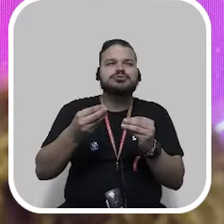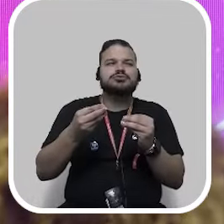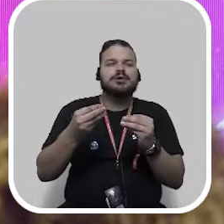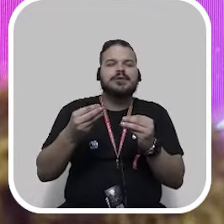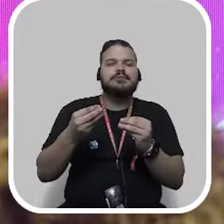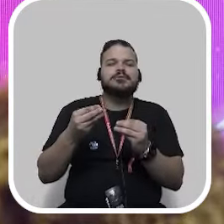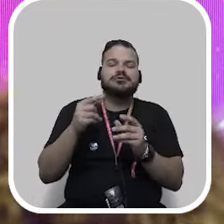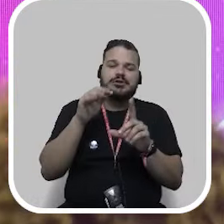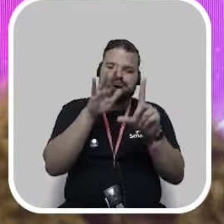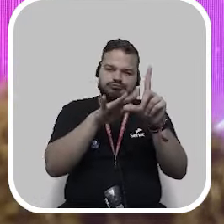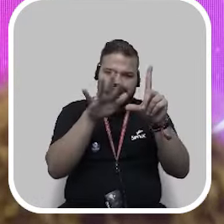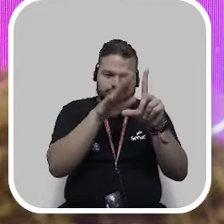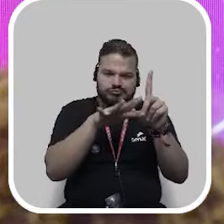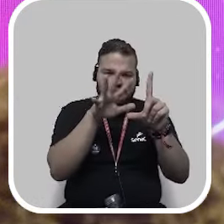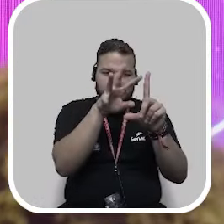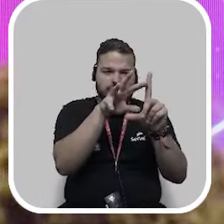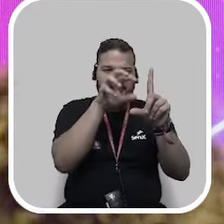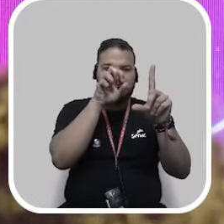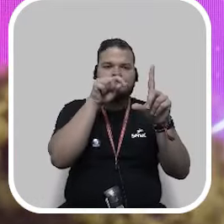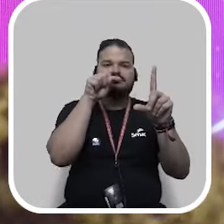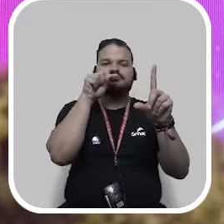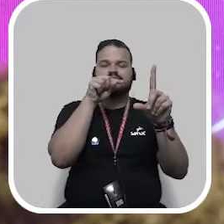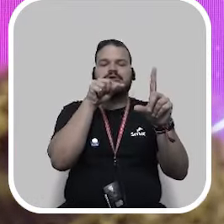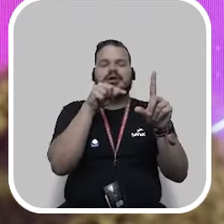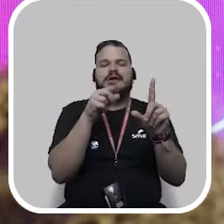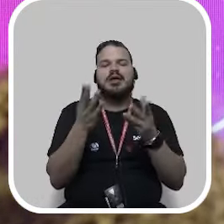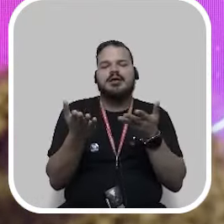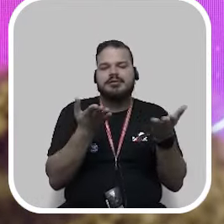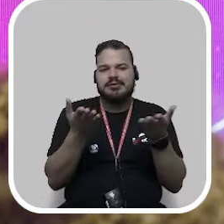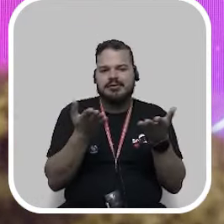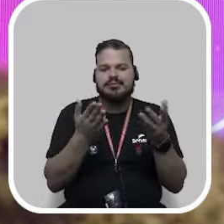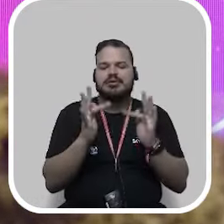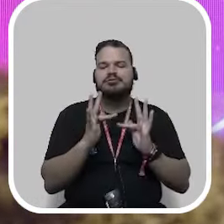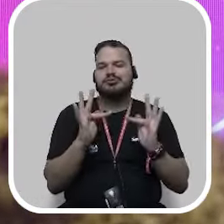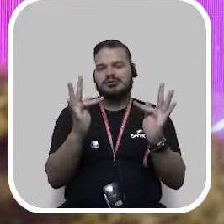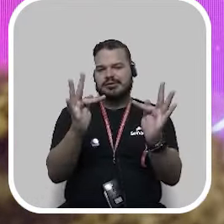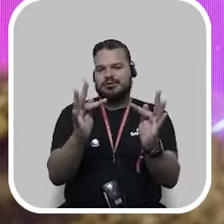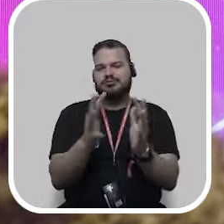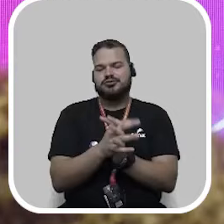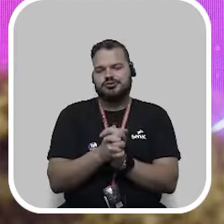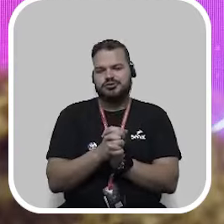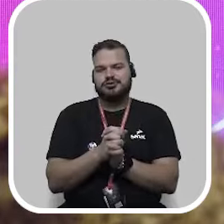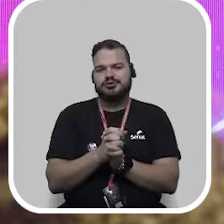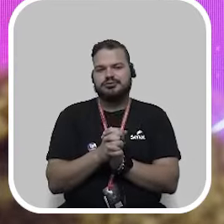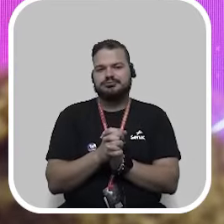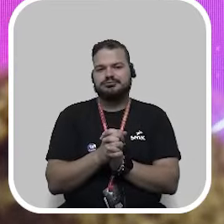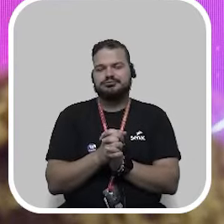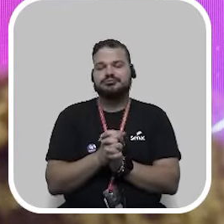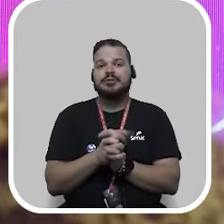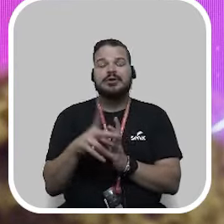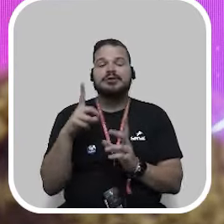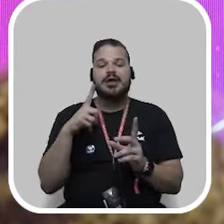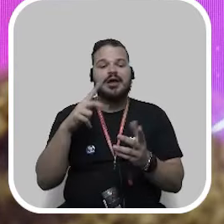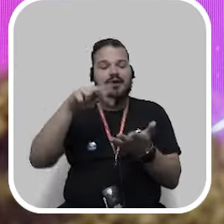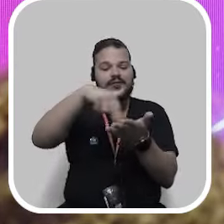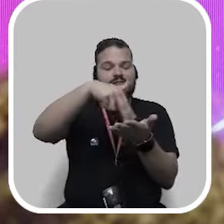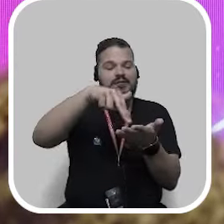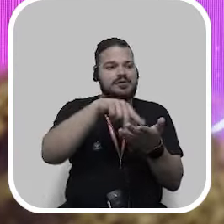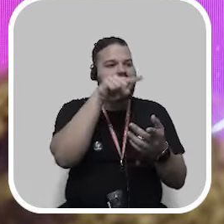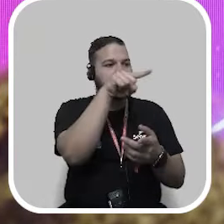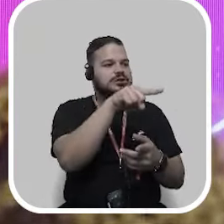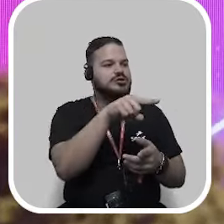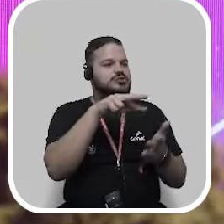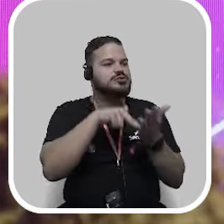através de CR code que possa ser mais acessível com tecnologia tipo tá passando a fantasia tem um qu code Ah isso